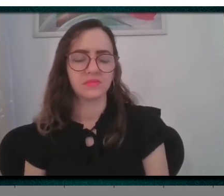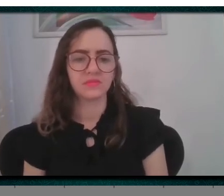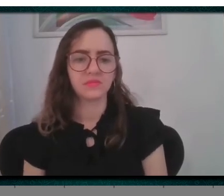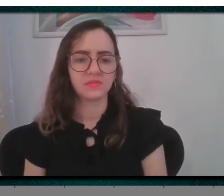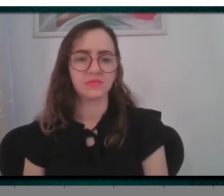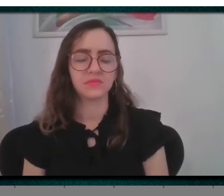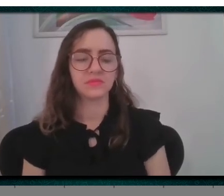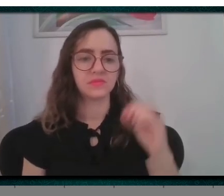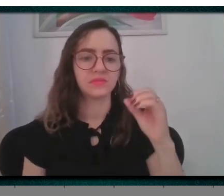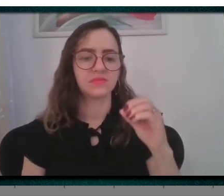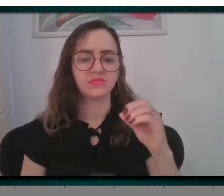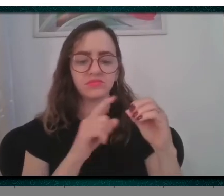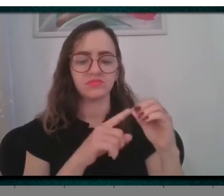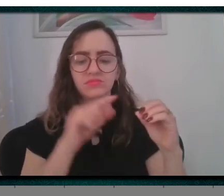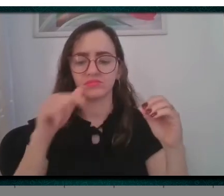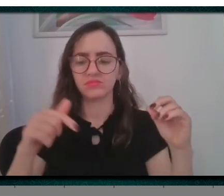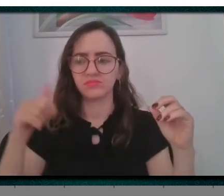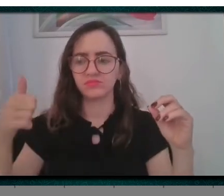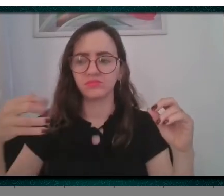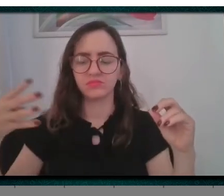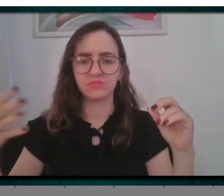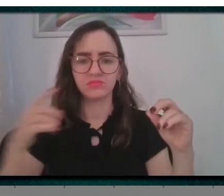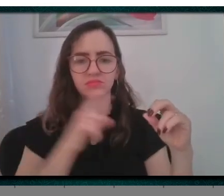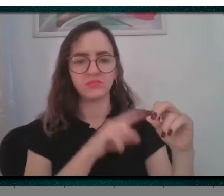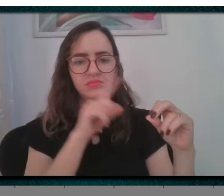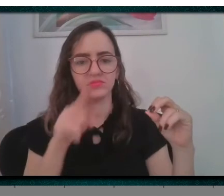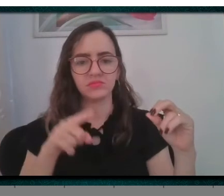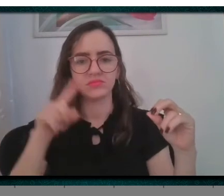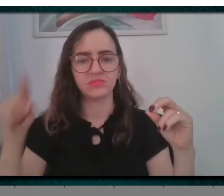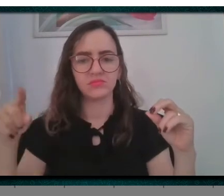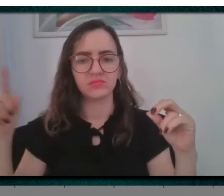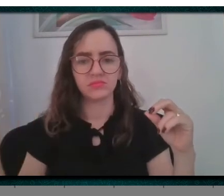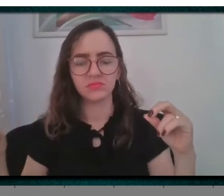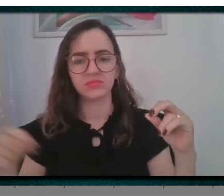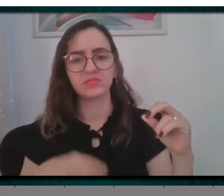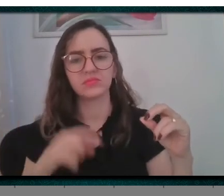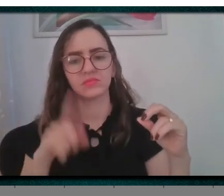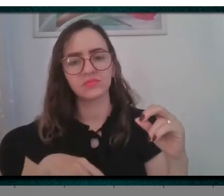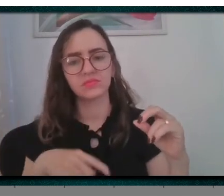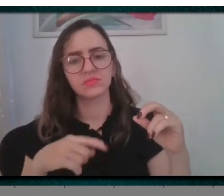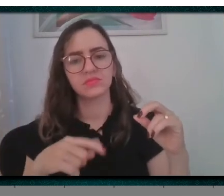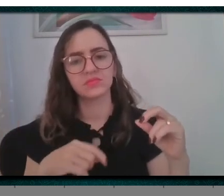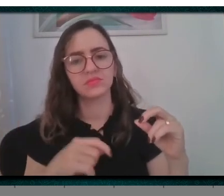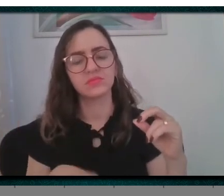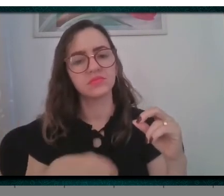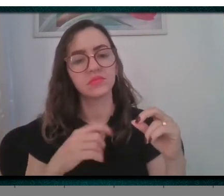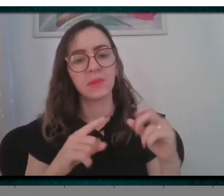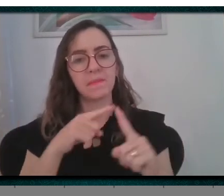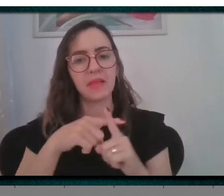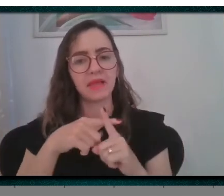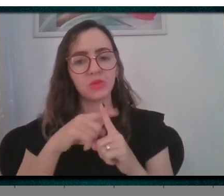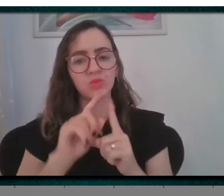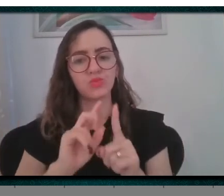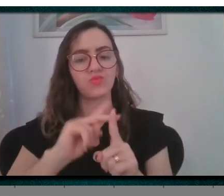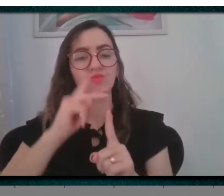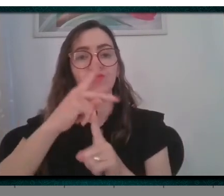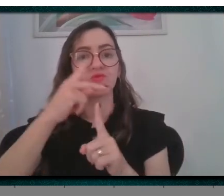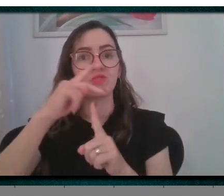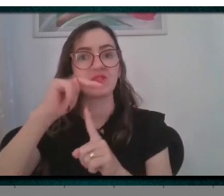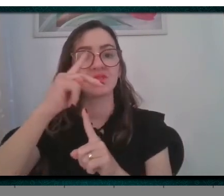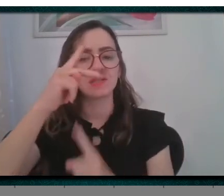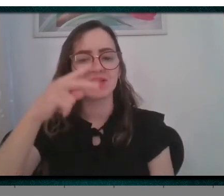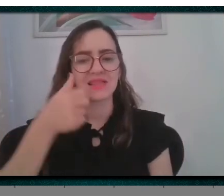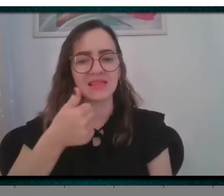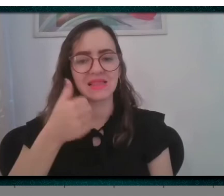para o outro, eu estou aumentando ou diminuindo a concentração 10 vezes. Então, olha aqui.